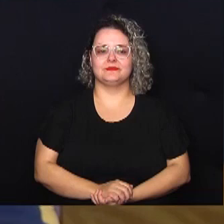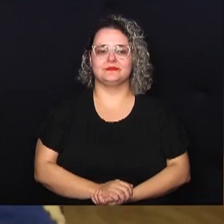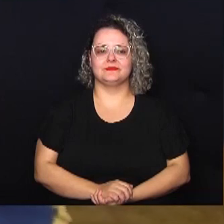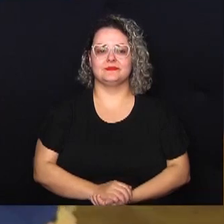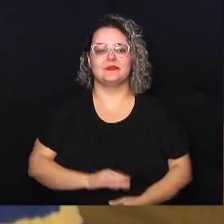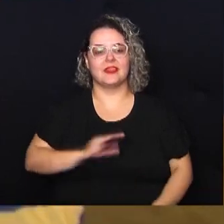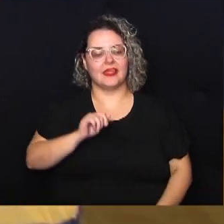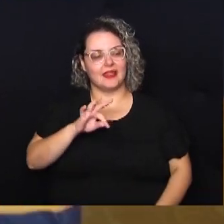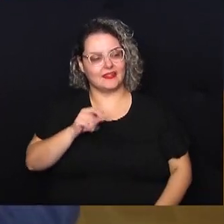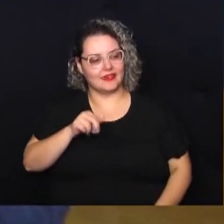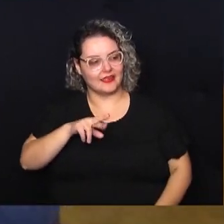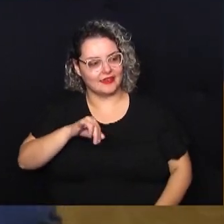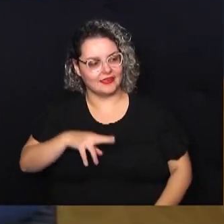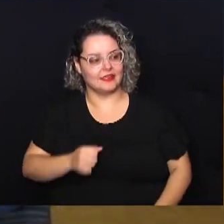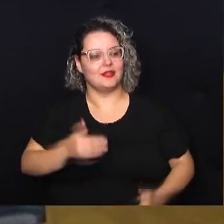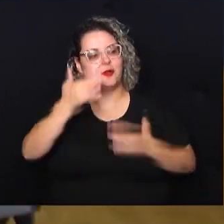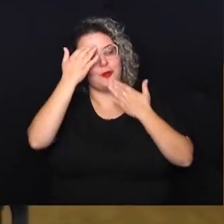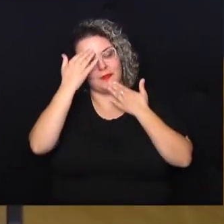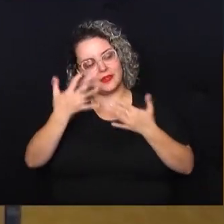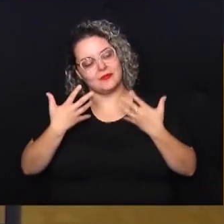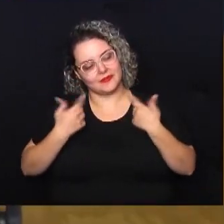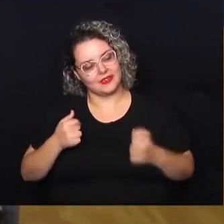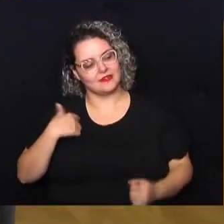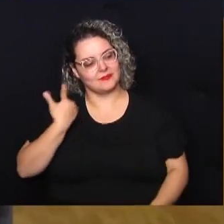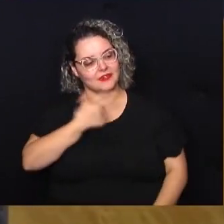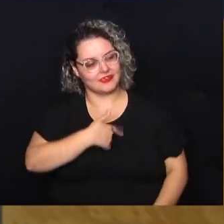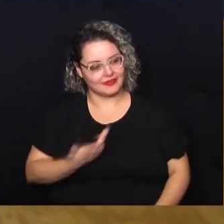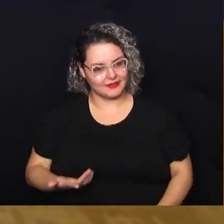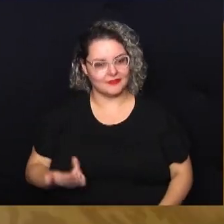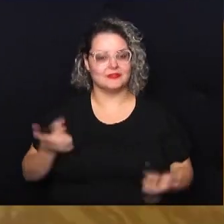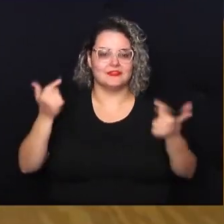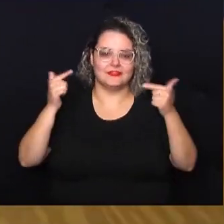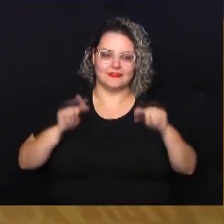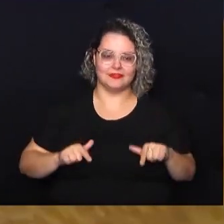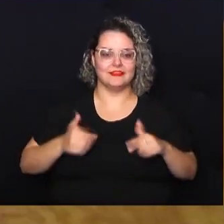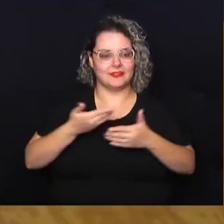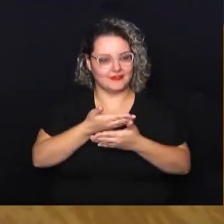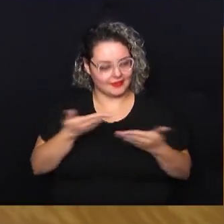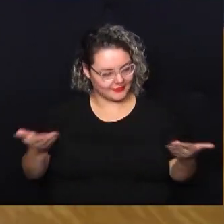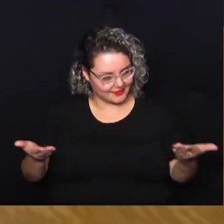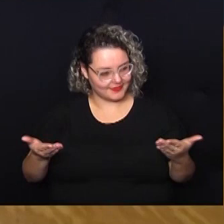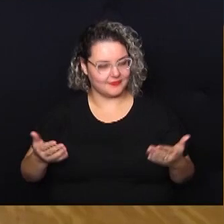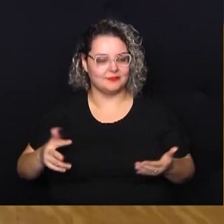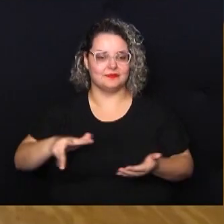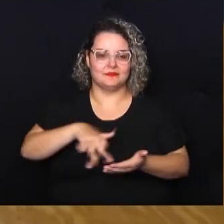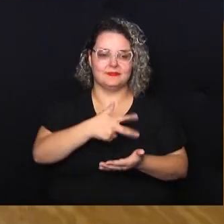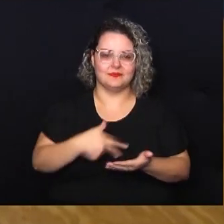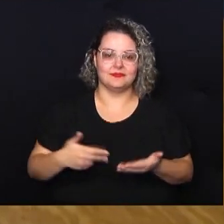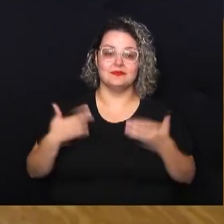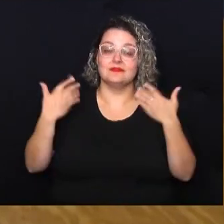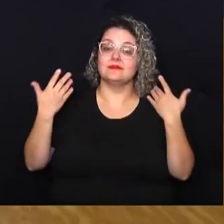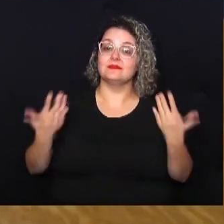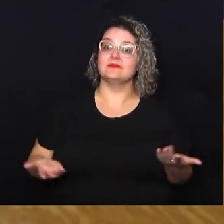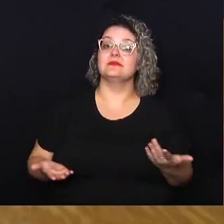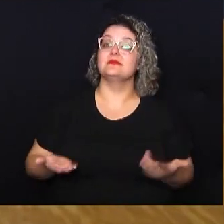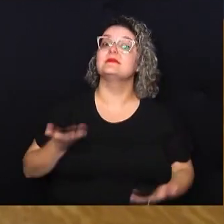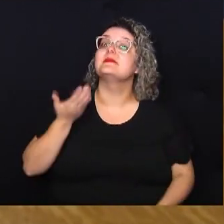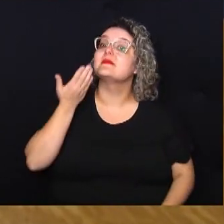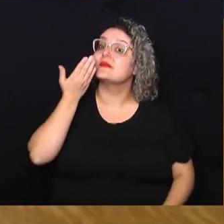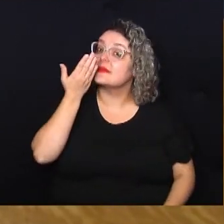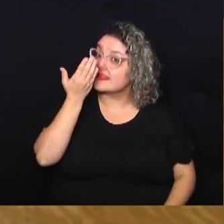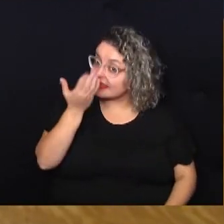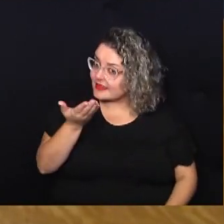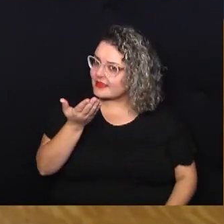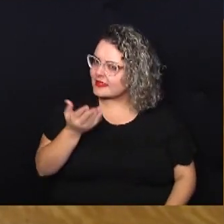Catarina, muito obrigada por nos receber aqui no espaço de vocês, no espaço de dança. E vocês aí,